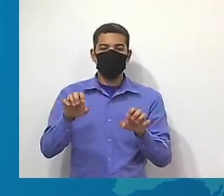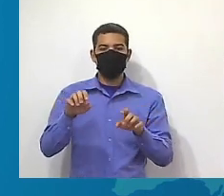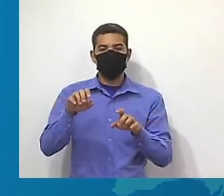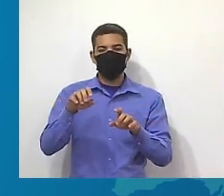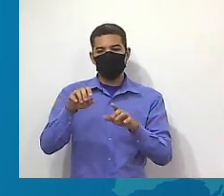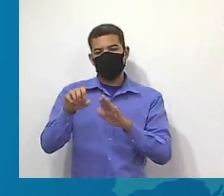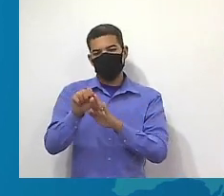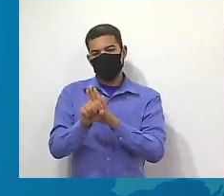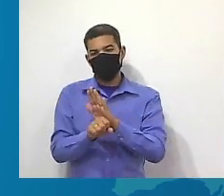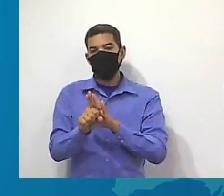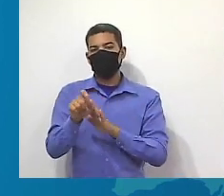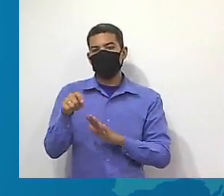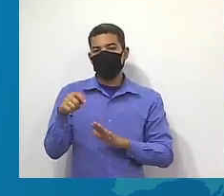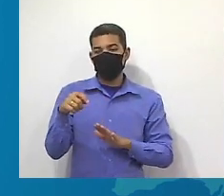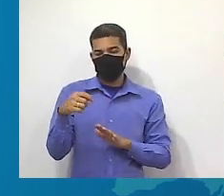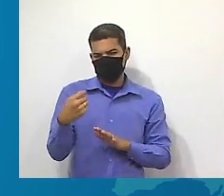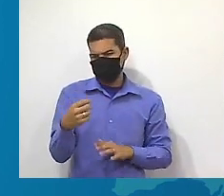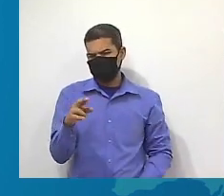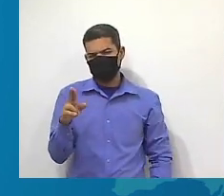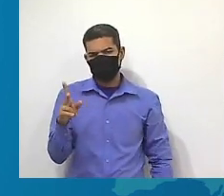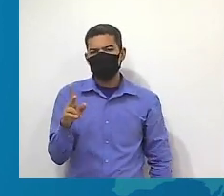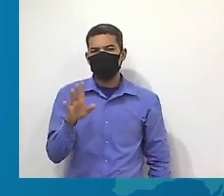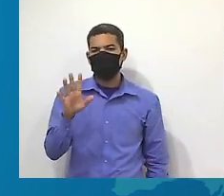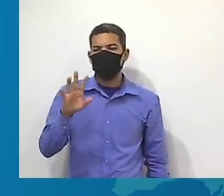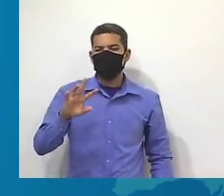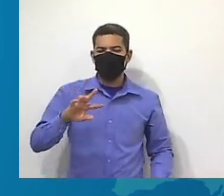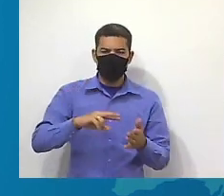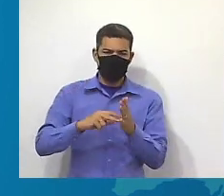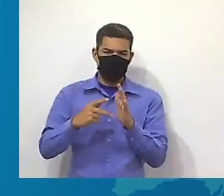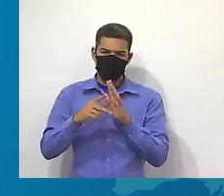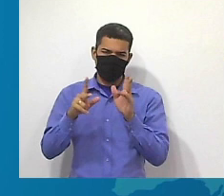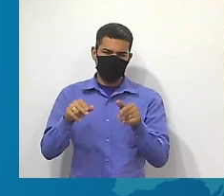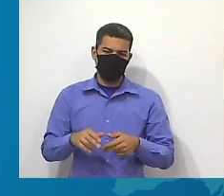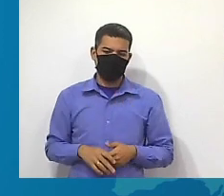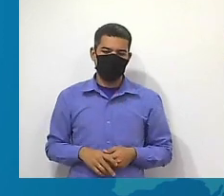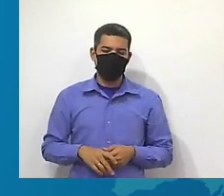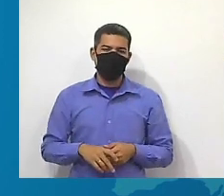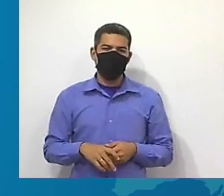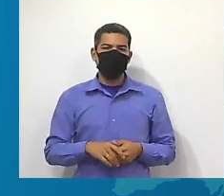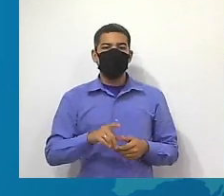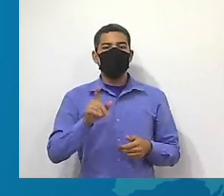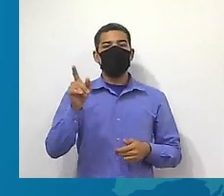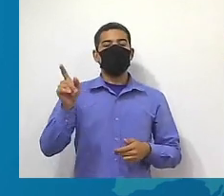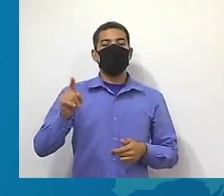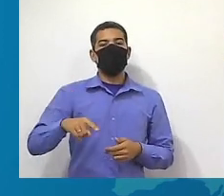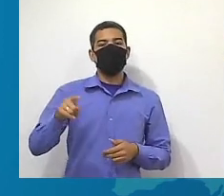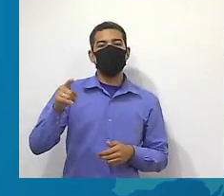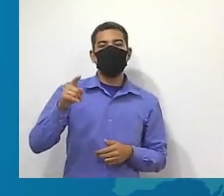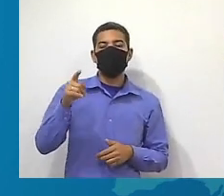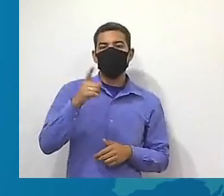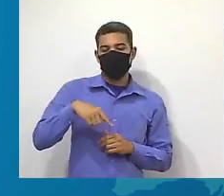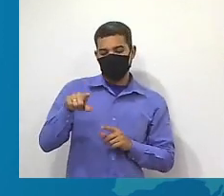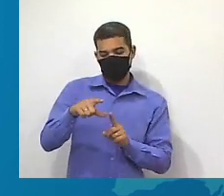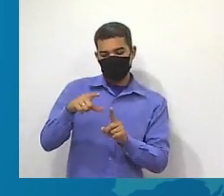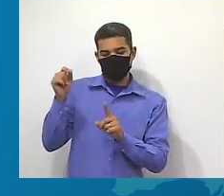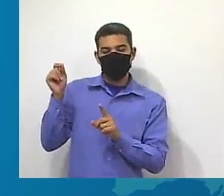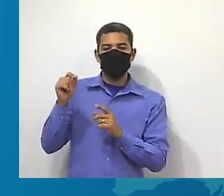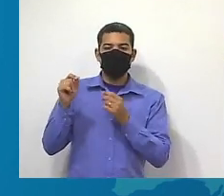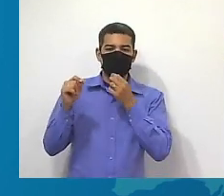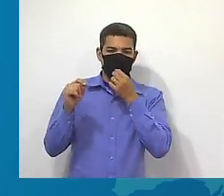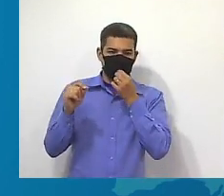ambas as disciplinas, mas elas descrevem a mesma coisa. Tá? É como se simplesmente a gente estivesse escolhendo